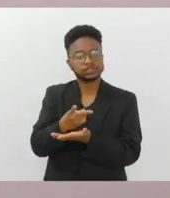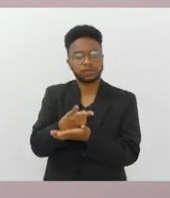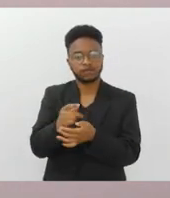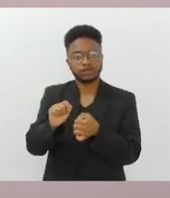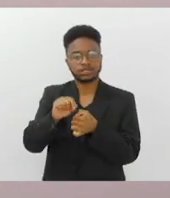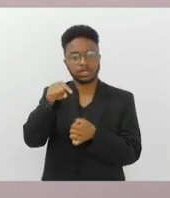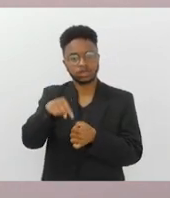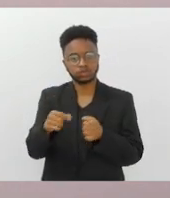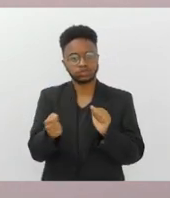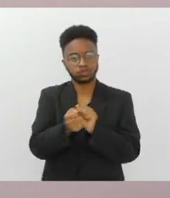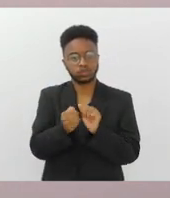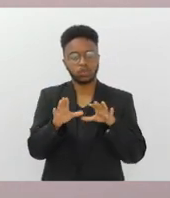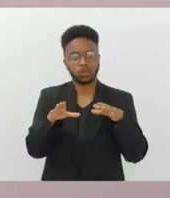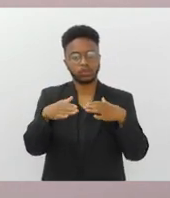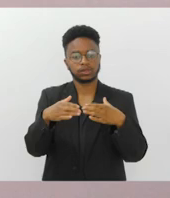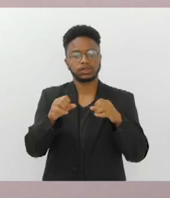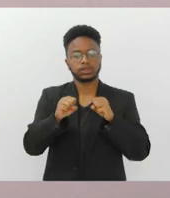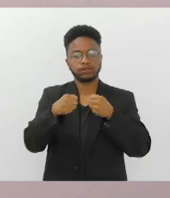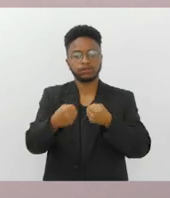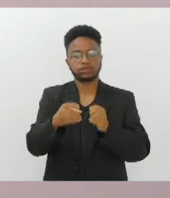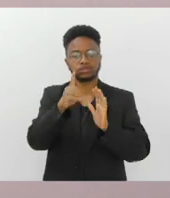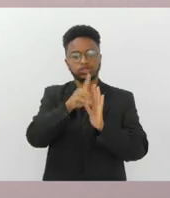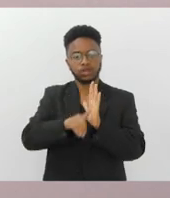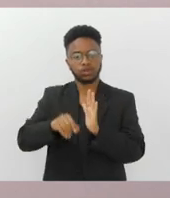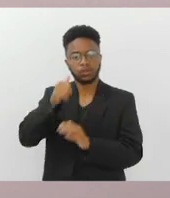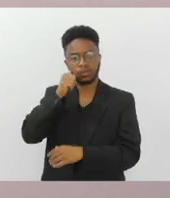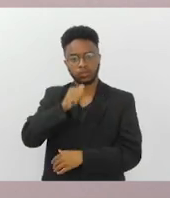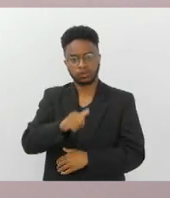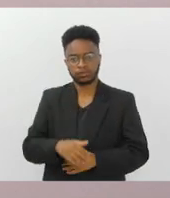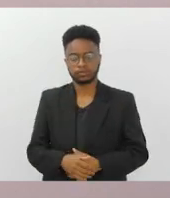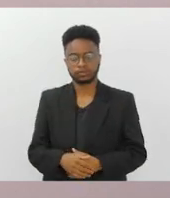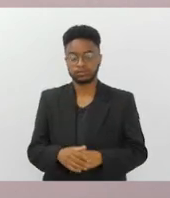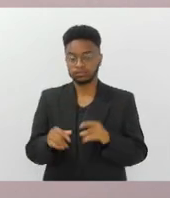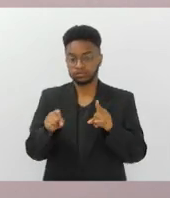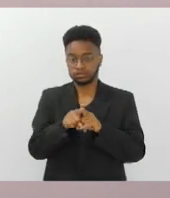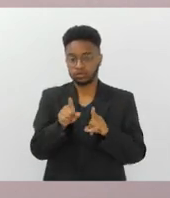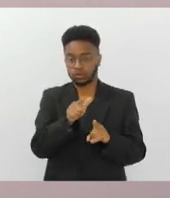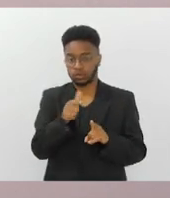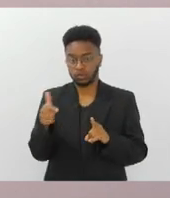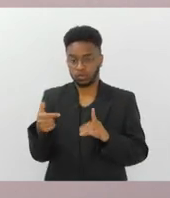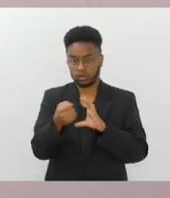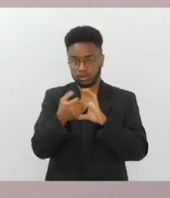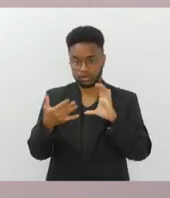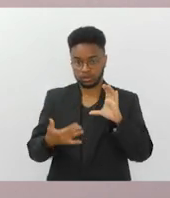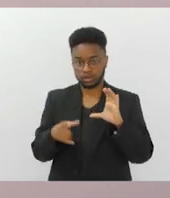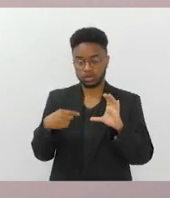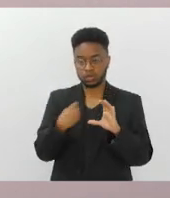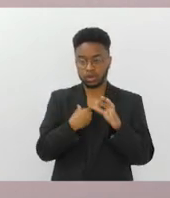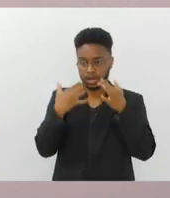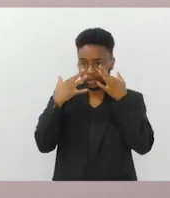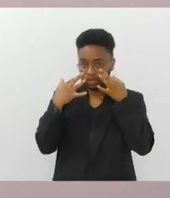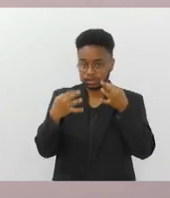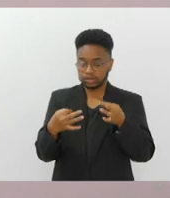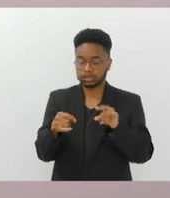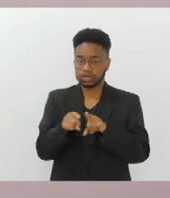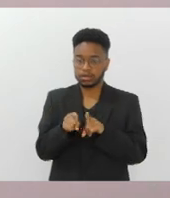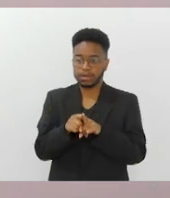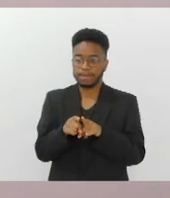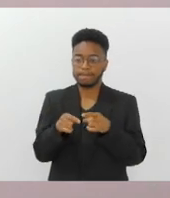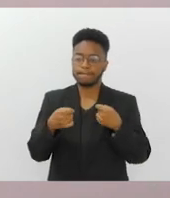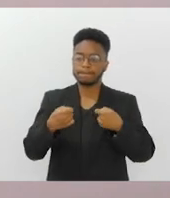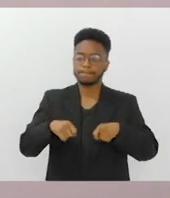da Comissão de Defesa dos Direitos da Mulher. Um outro elemento também que nos chama muito a atenção e que a gente precisa